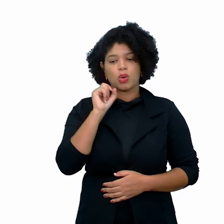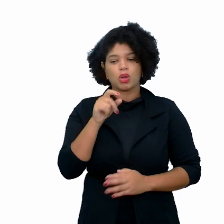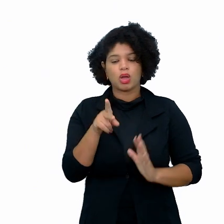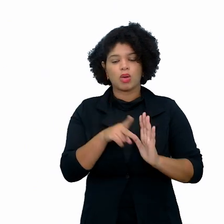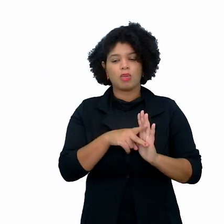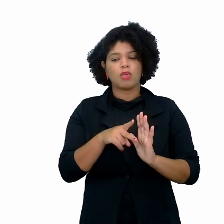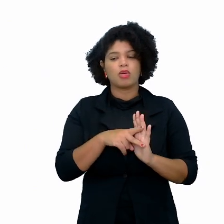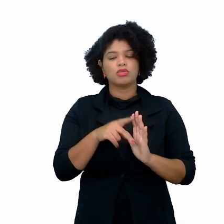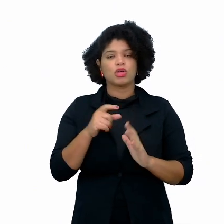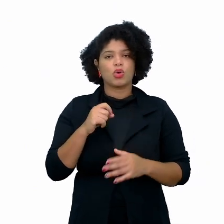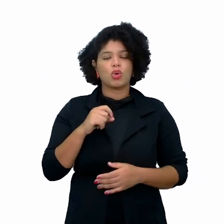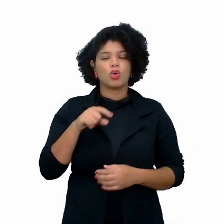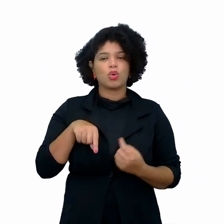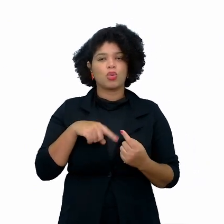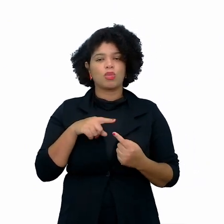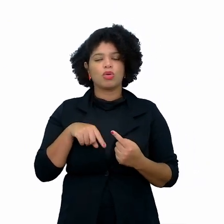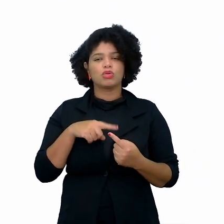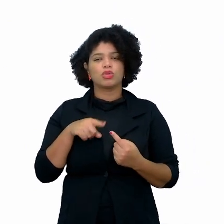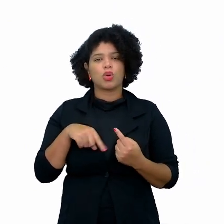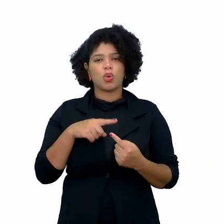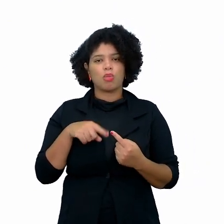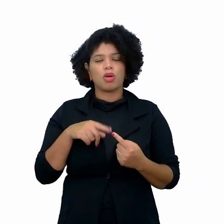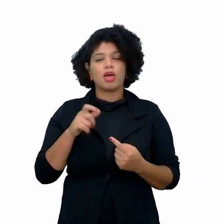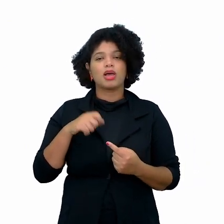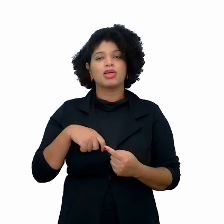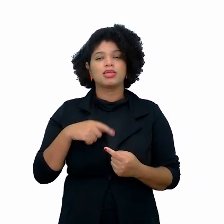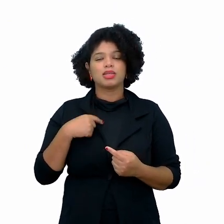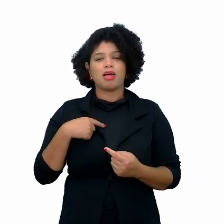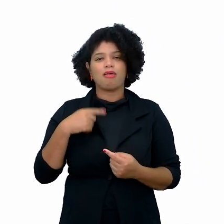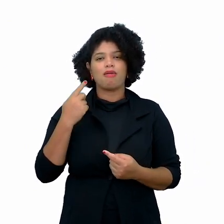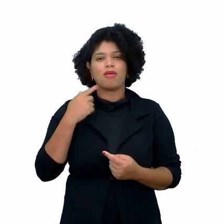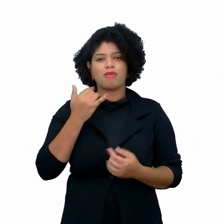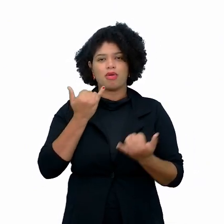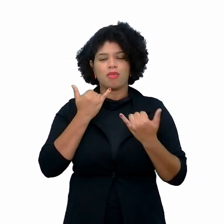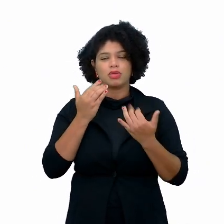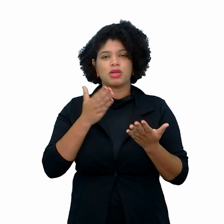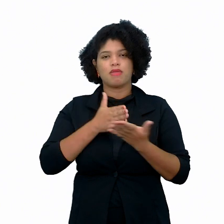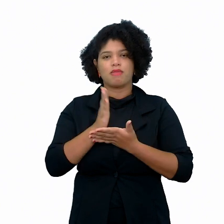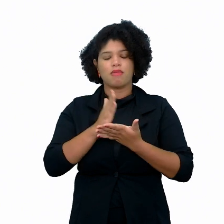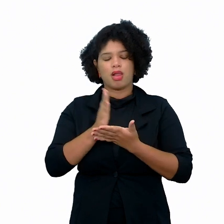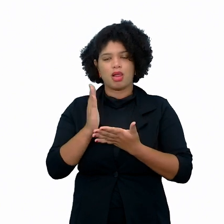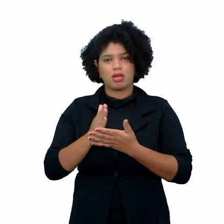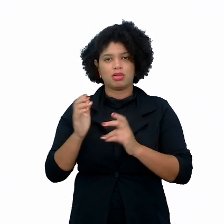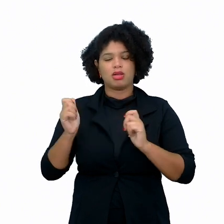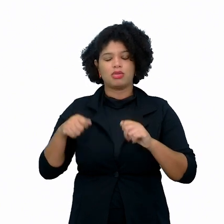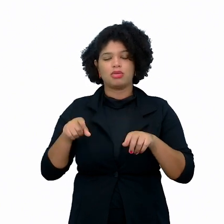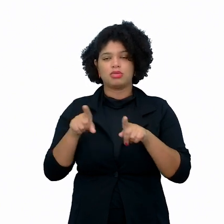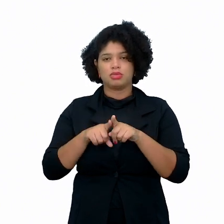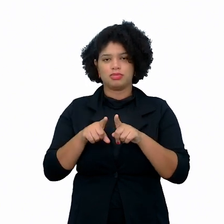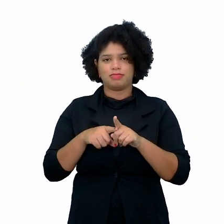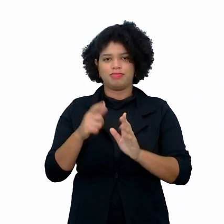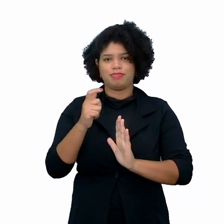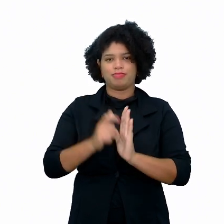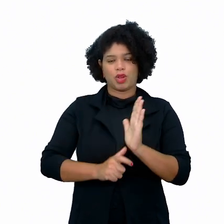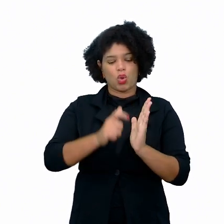principalmente na tentativa de validar e enriquecer a